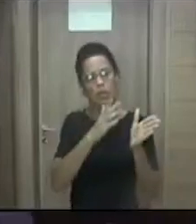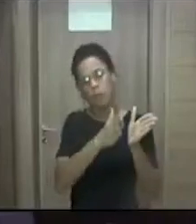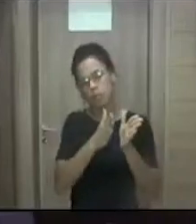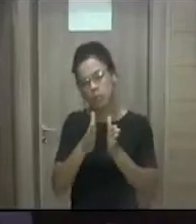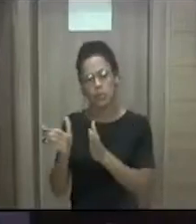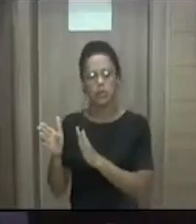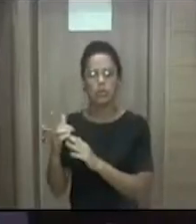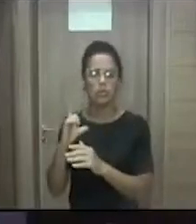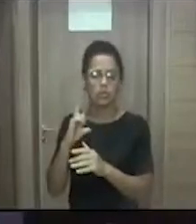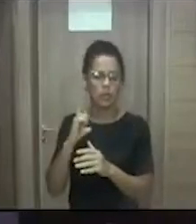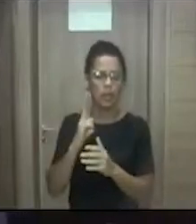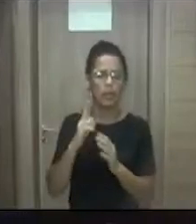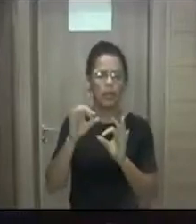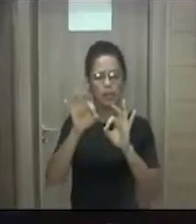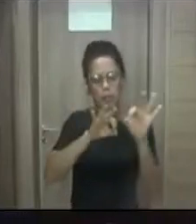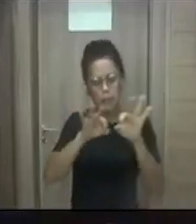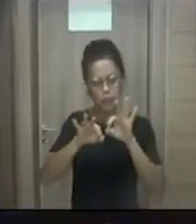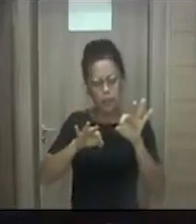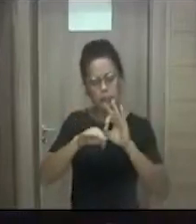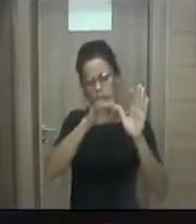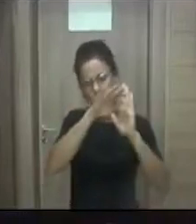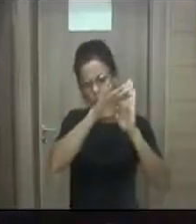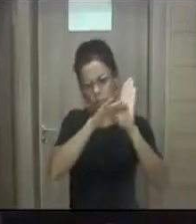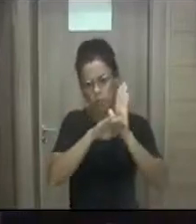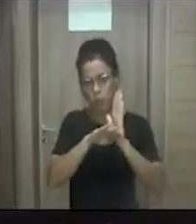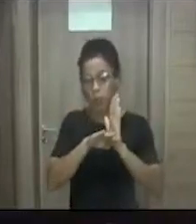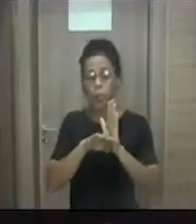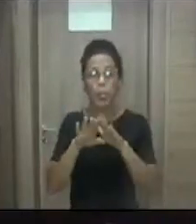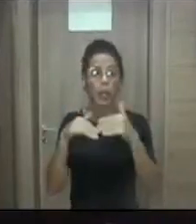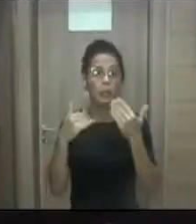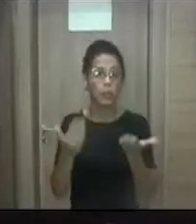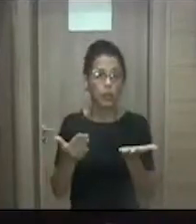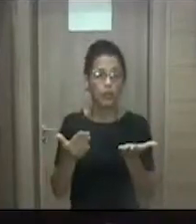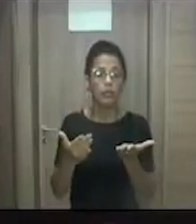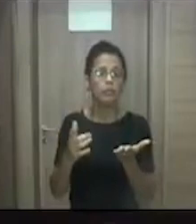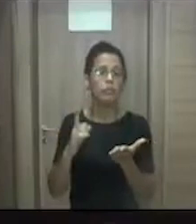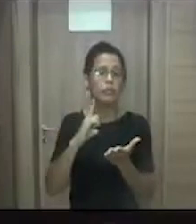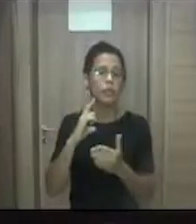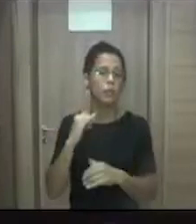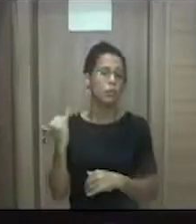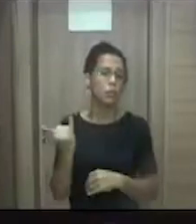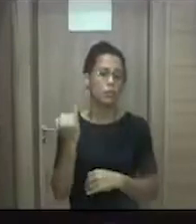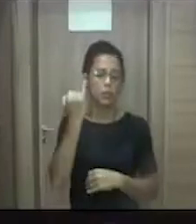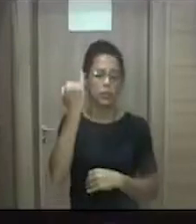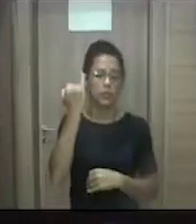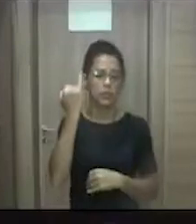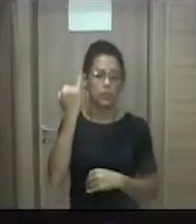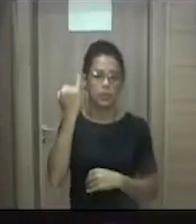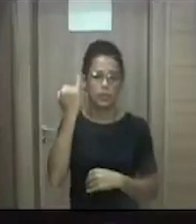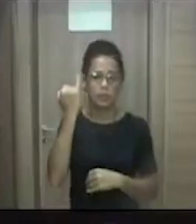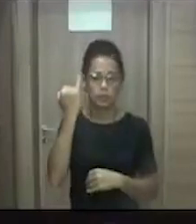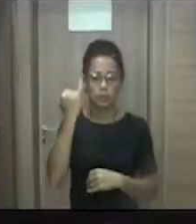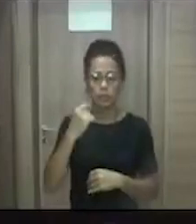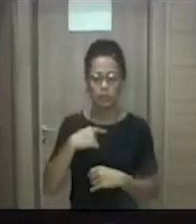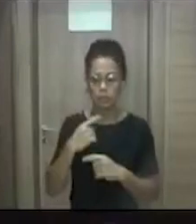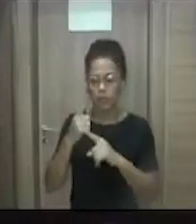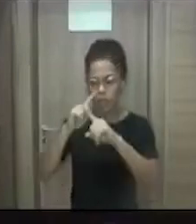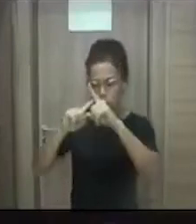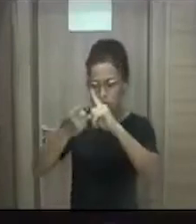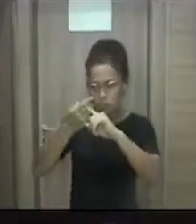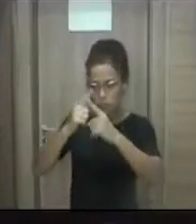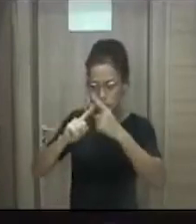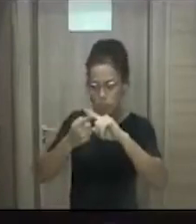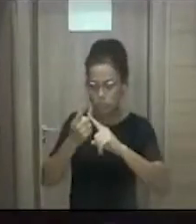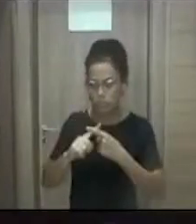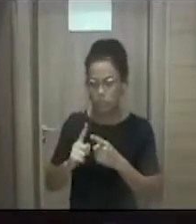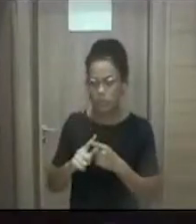que exige determinada documentação. Eu acho que esse elemento ele é um elemento chave que tem que estar articulado com o modelo de atenção. Isso se